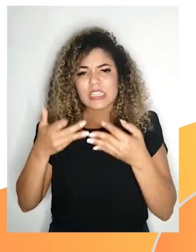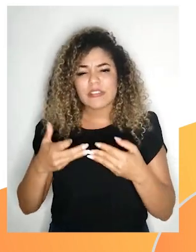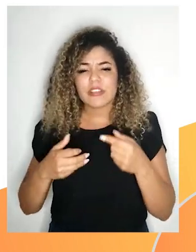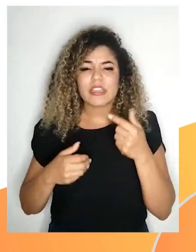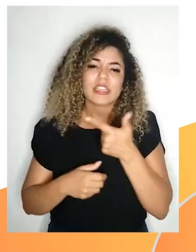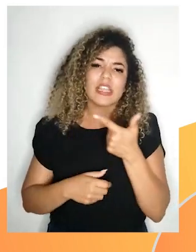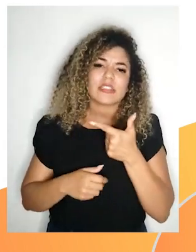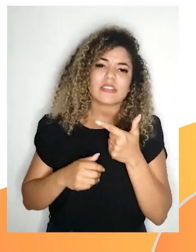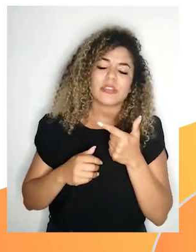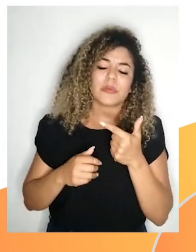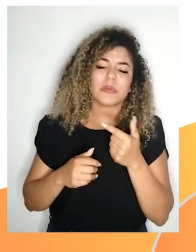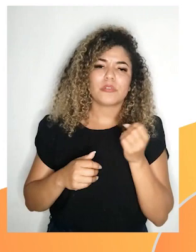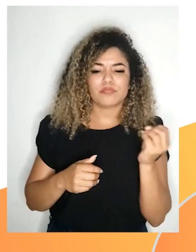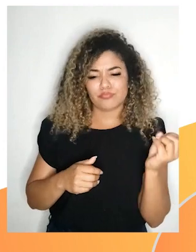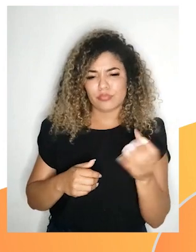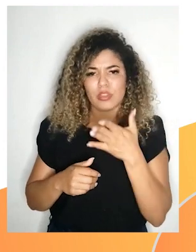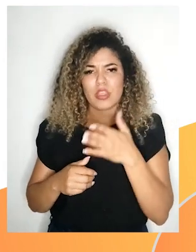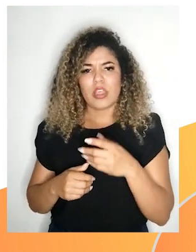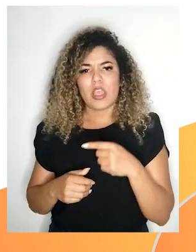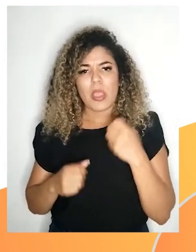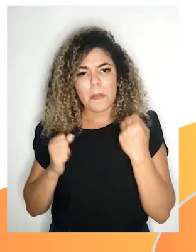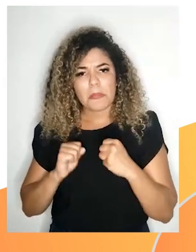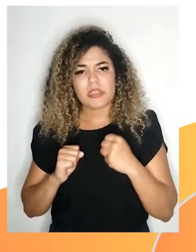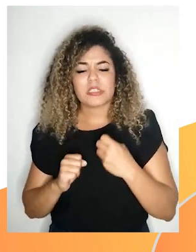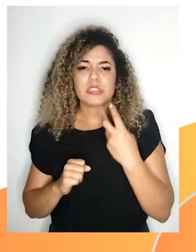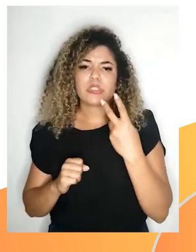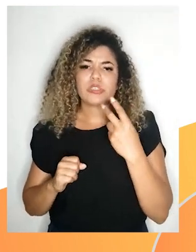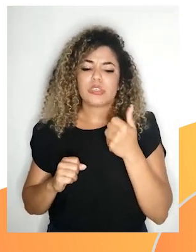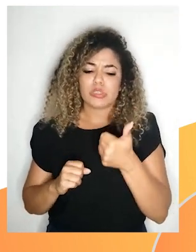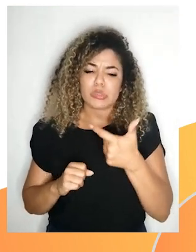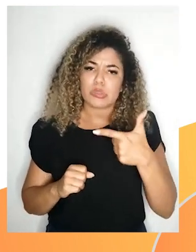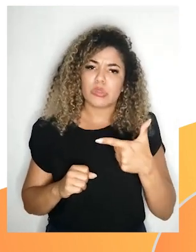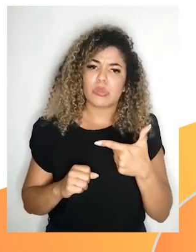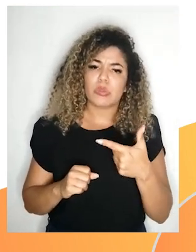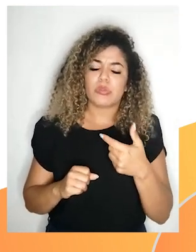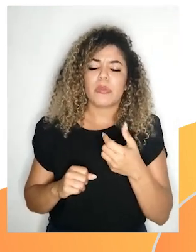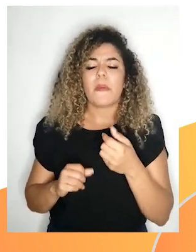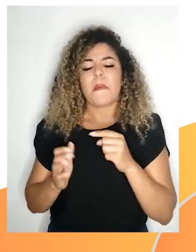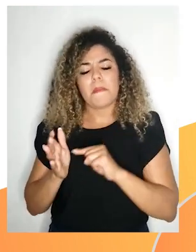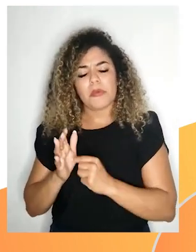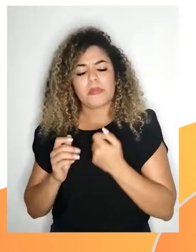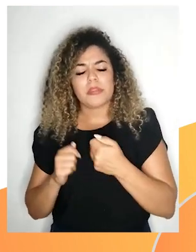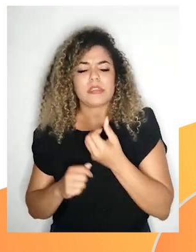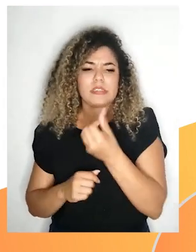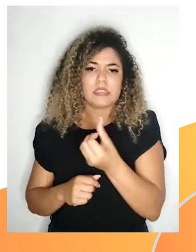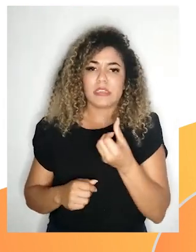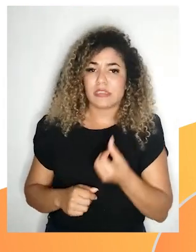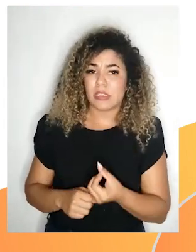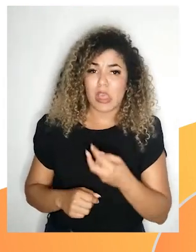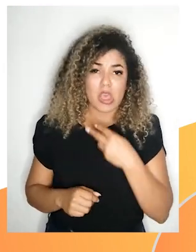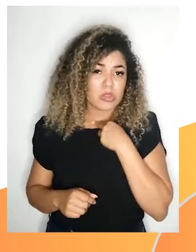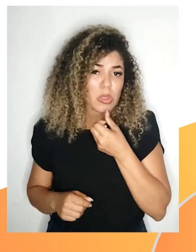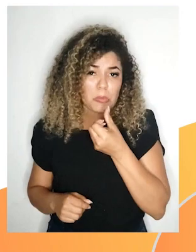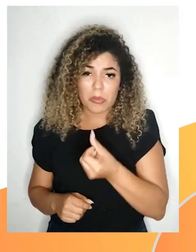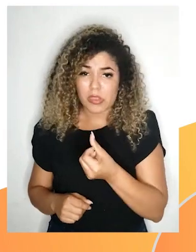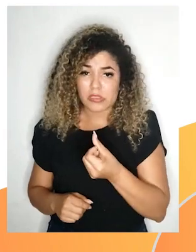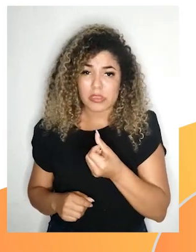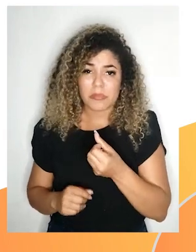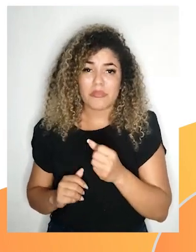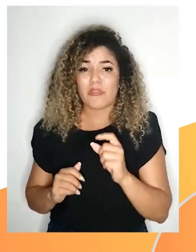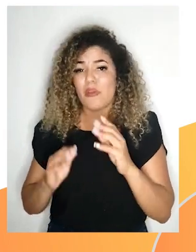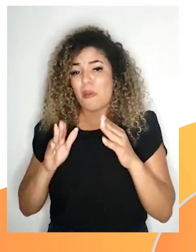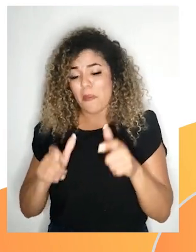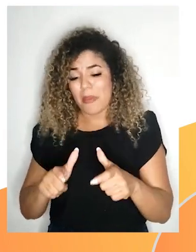segunda rodada, como eu preciso de 12 pontos, eu teria que tirar 6 e 6, né? Eu não posso tirar 6, porque senão caio na